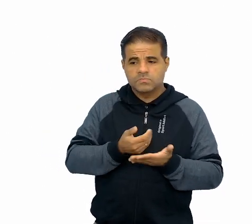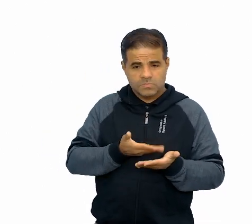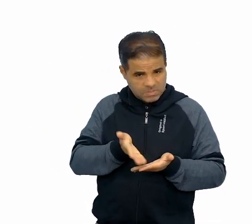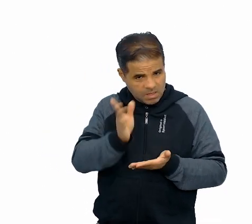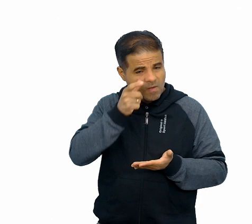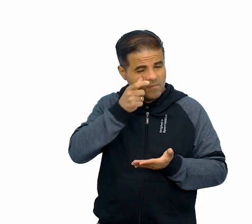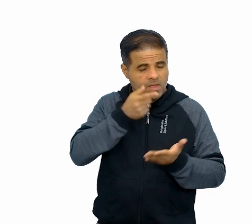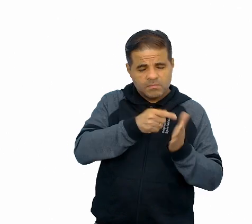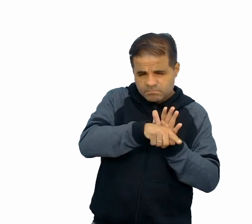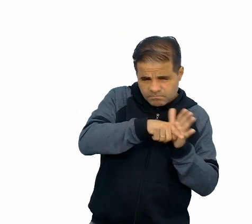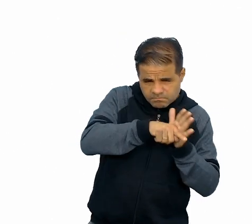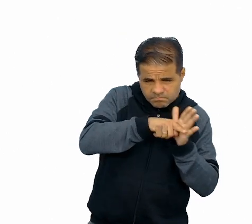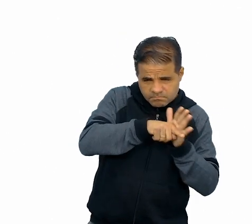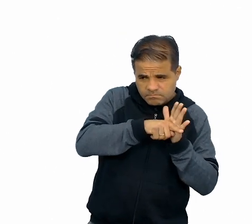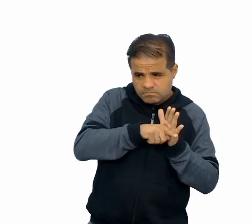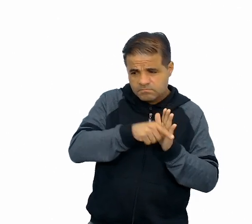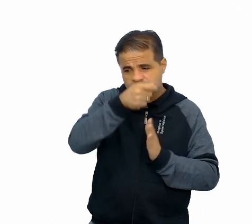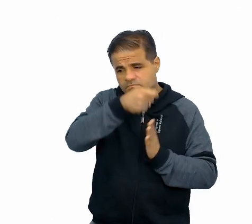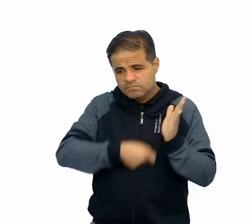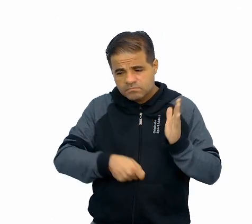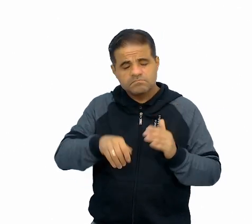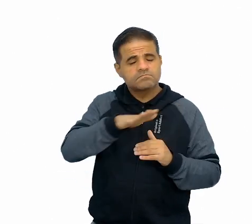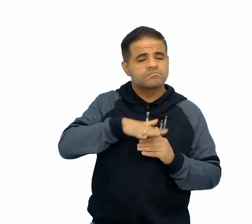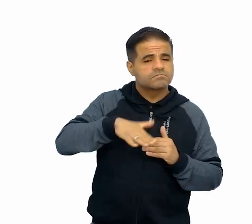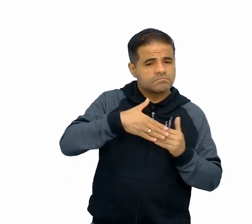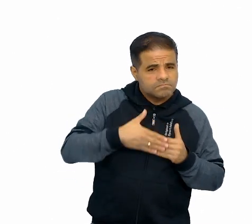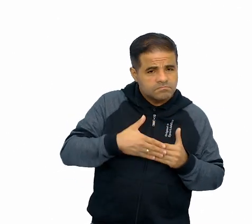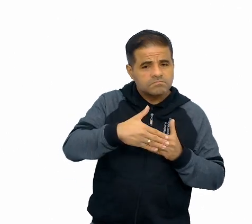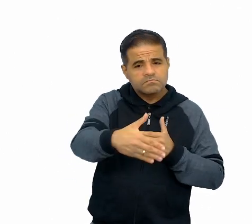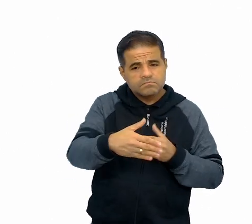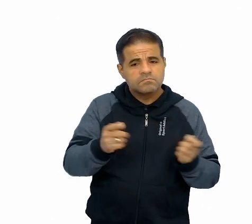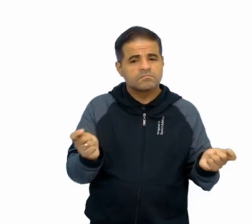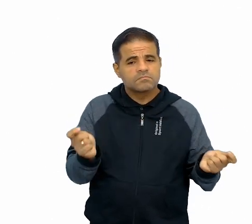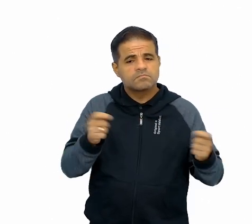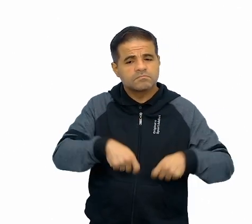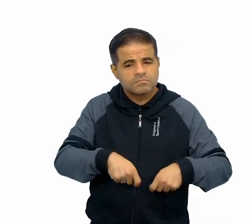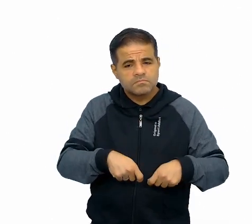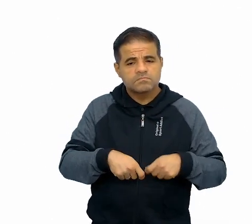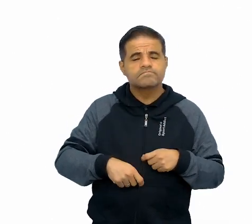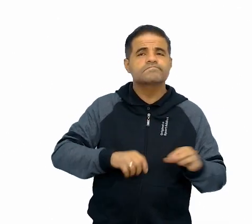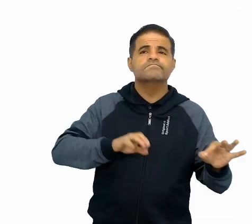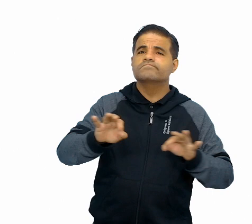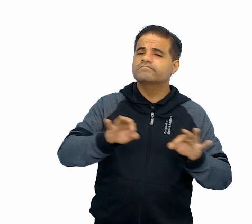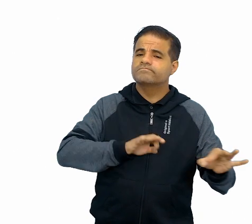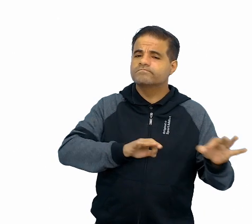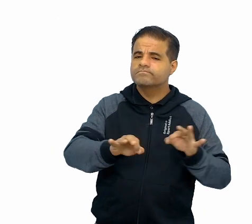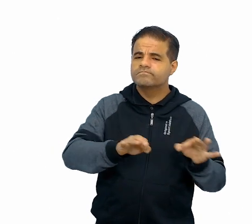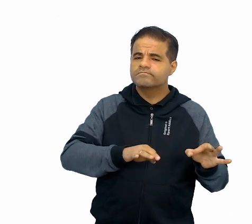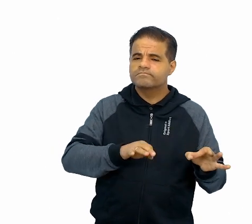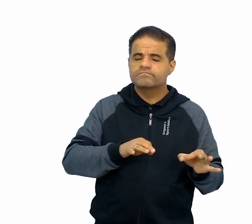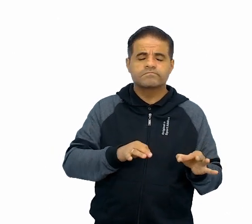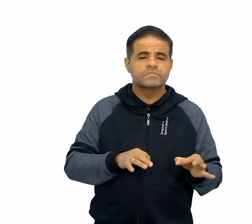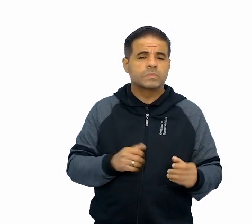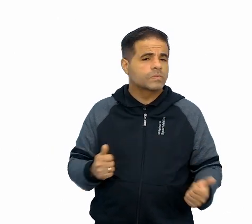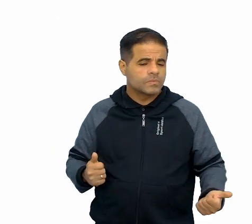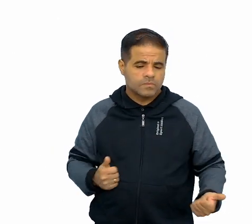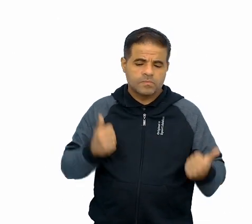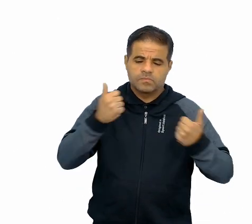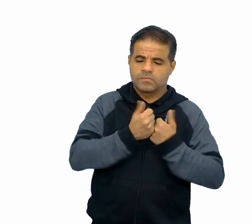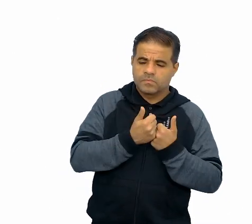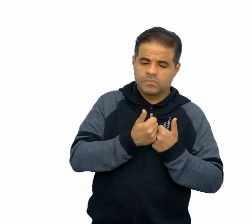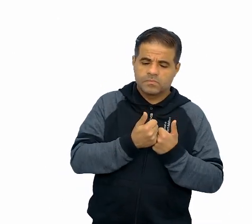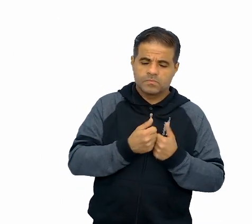a analisarem o escrito, né, a partir do que pode estar escrito, ajustando a leitura, apoiando-se no